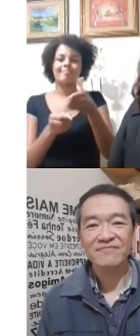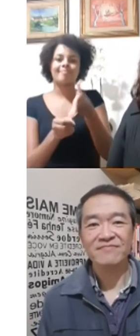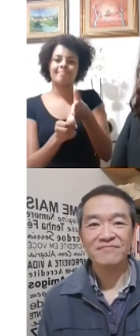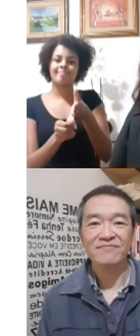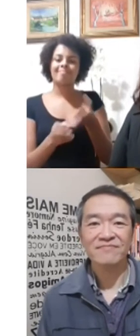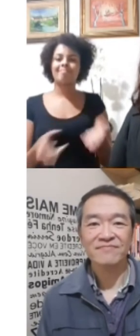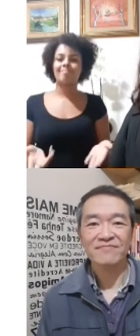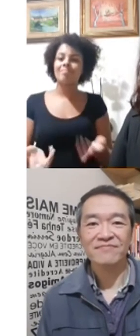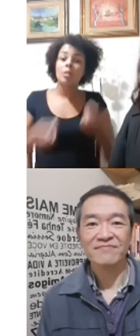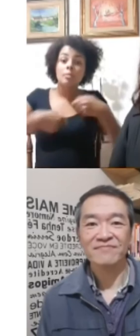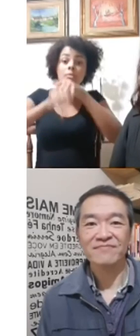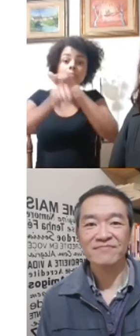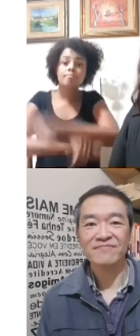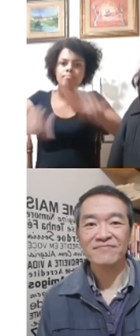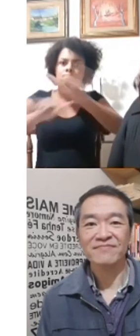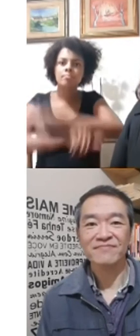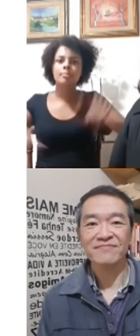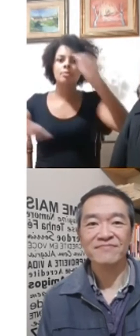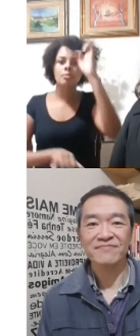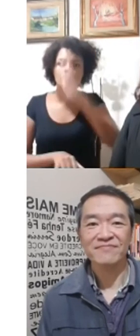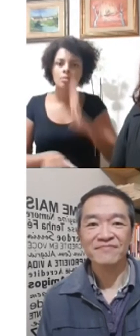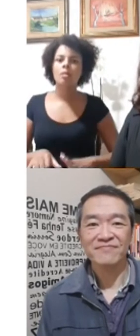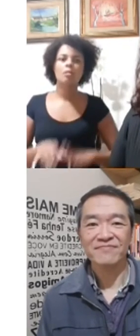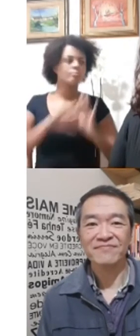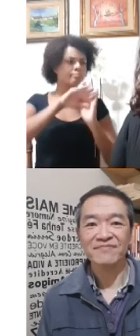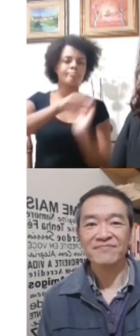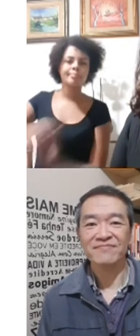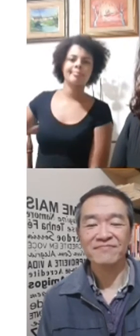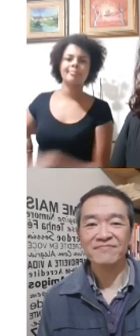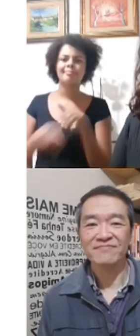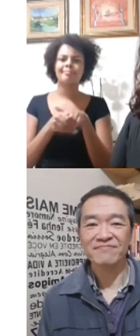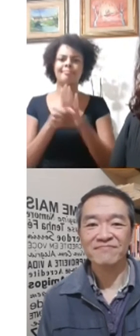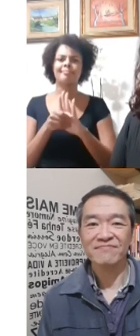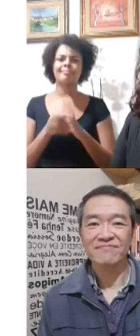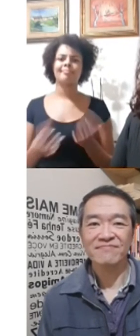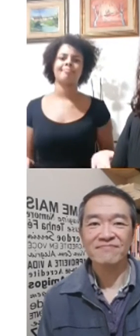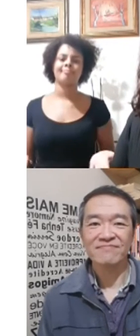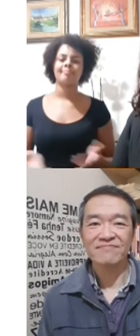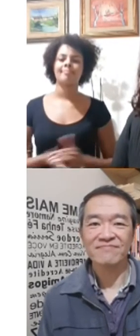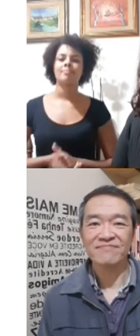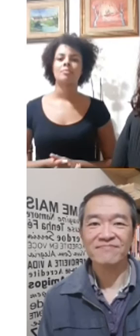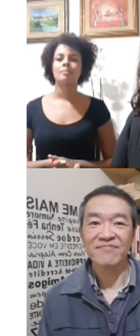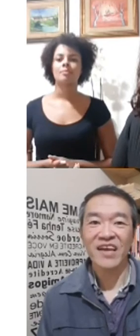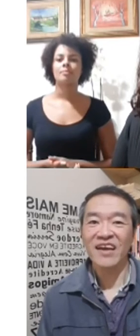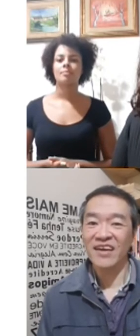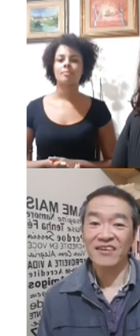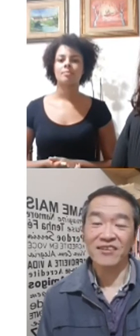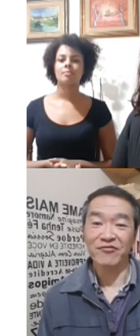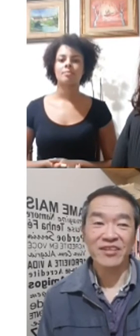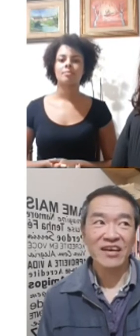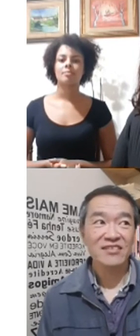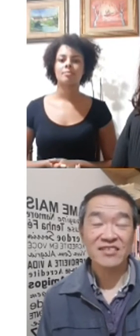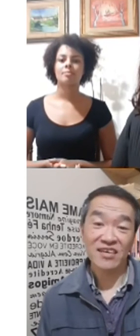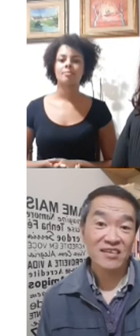estava na hora de a gente fazer uma campanha nacional abaixo, né, esse vaso com recorte?